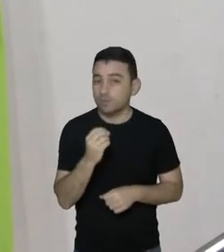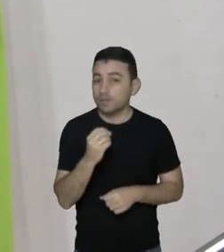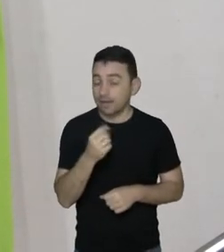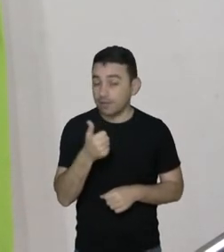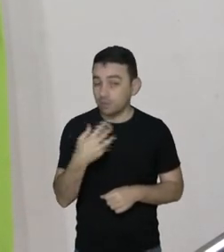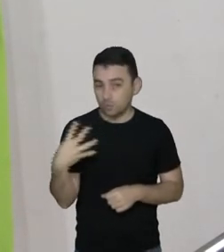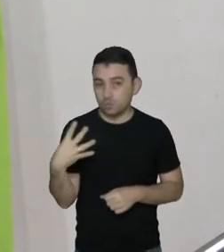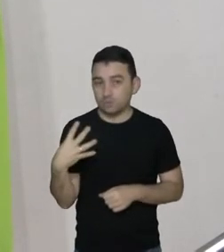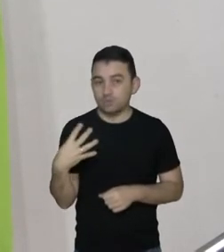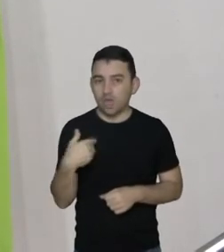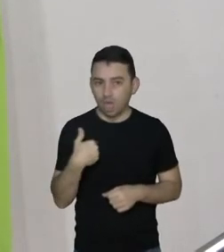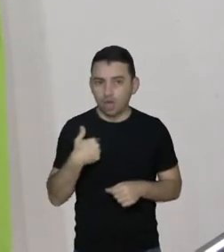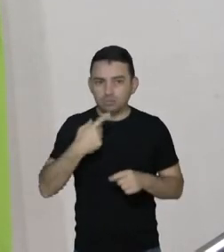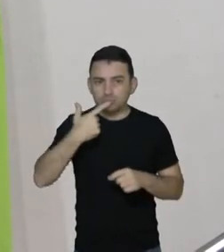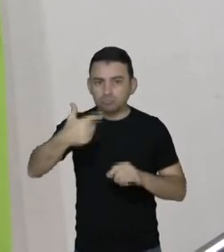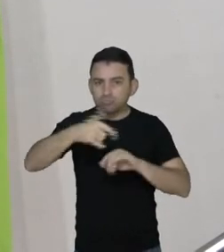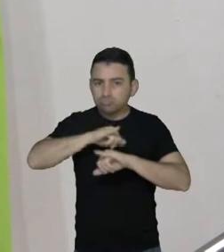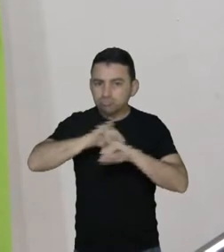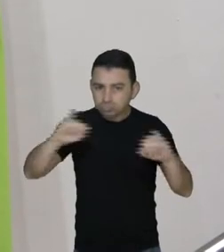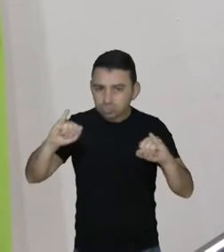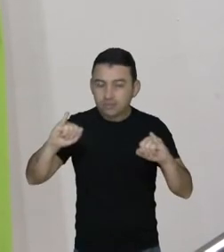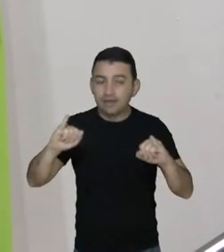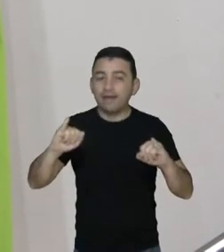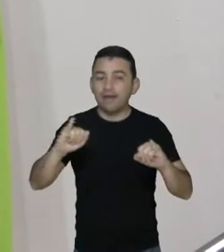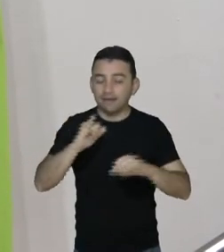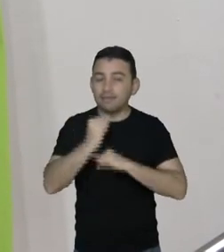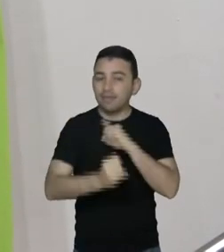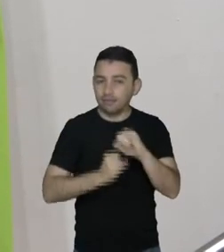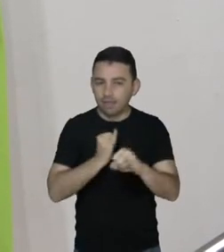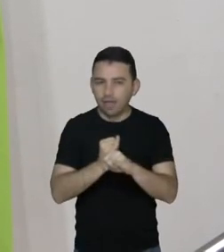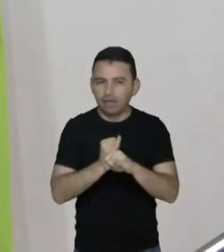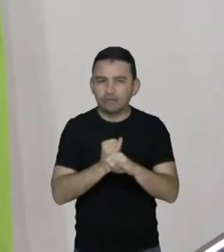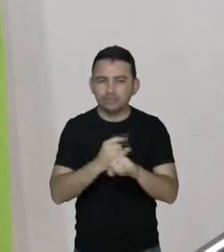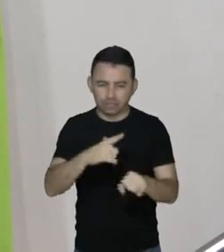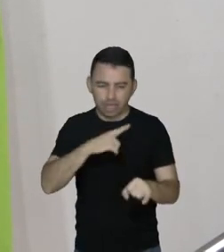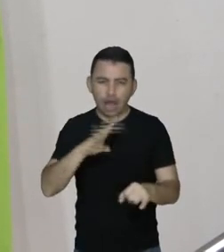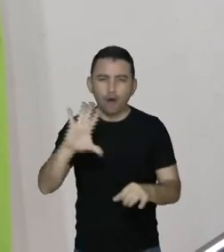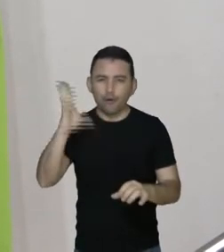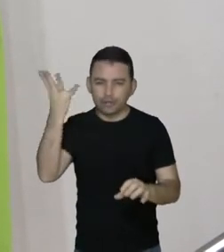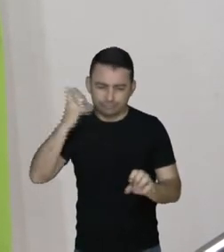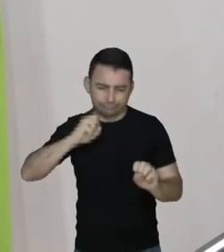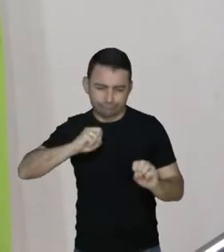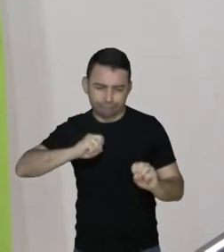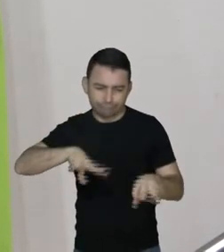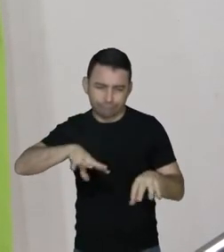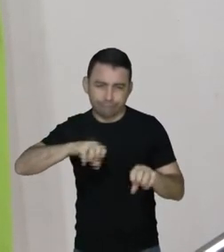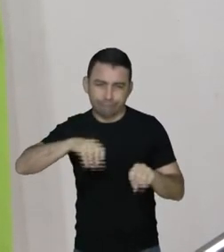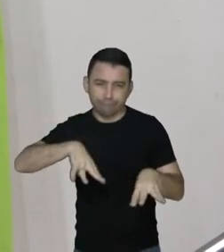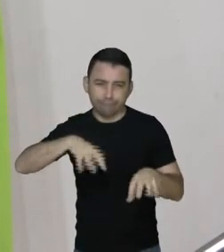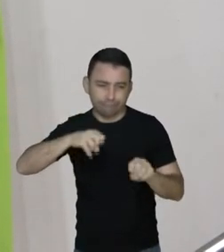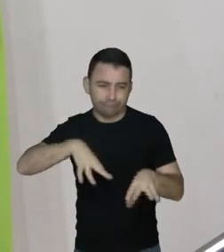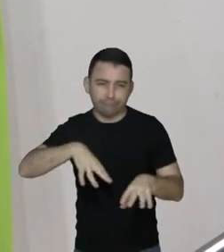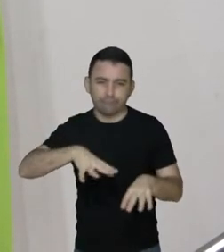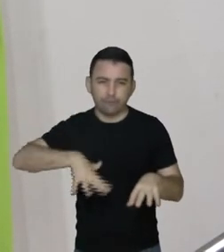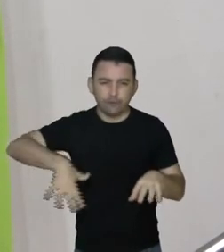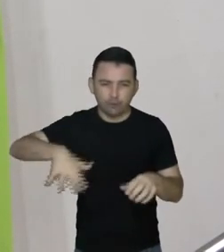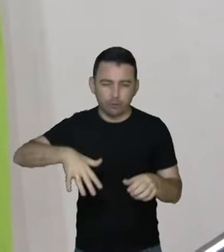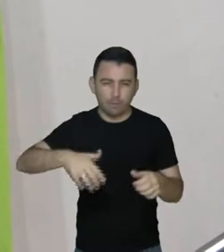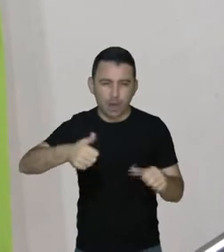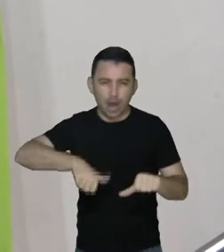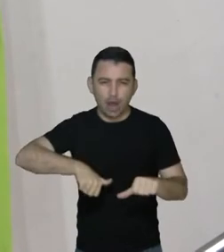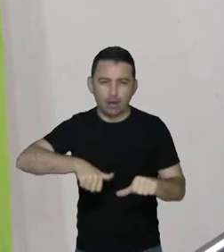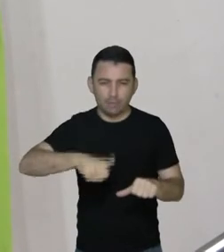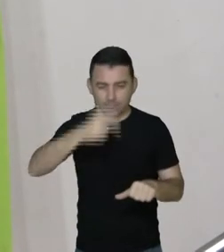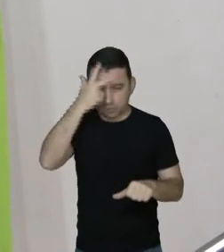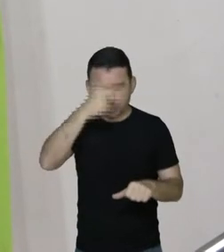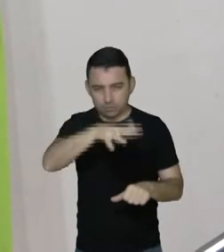eu fiz uma denúncia na internet sobre um episódio de doutrinação, um episódio importante para Santa Catarina. Fui participar de uma